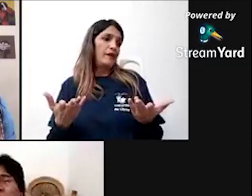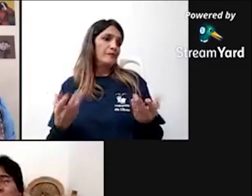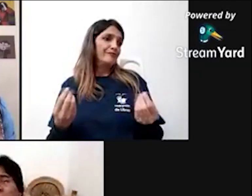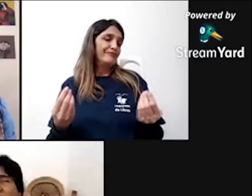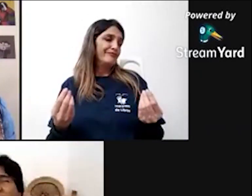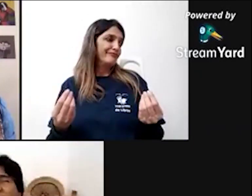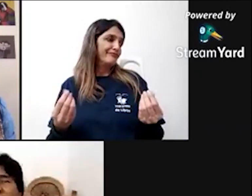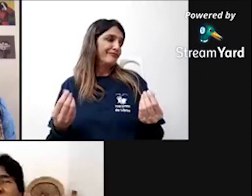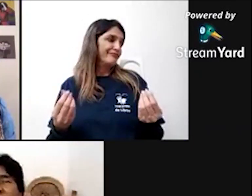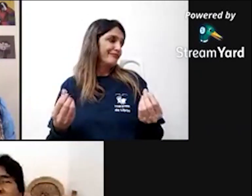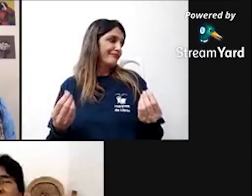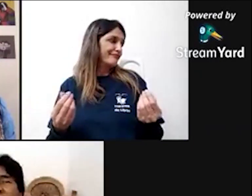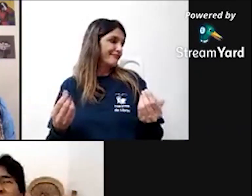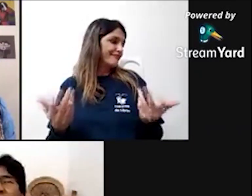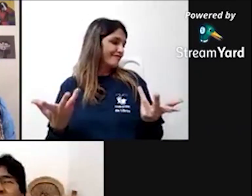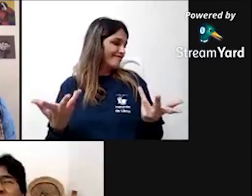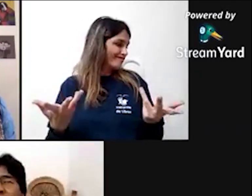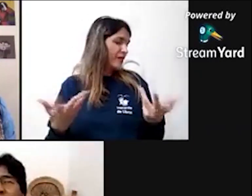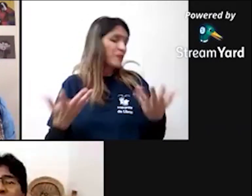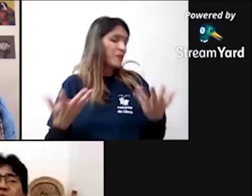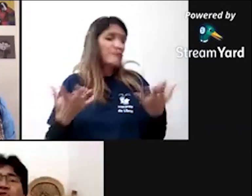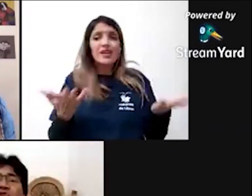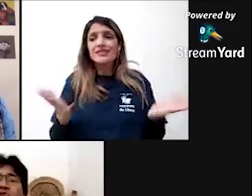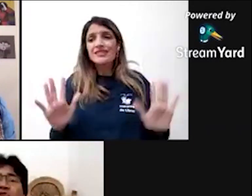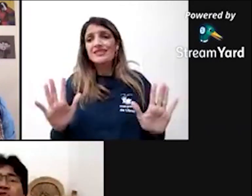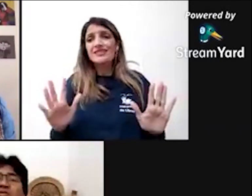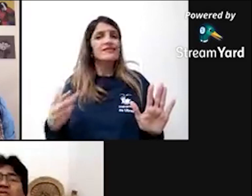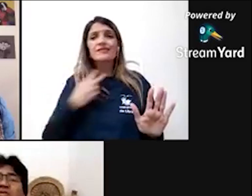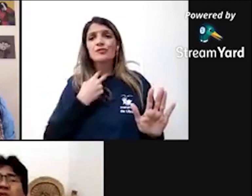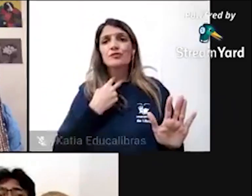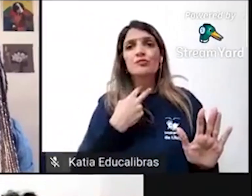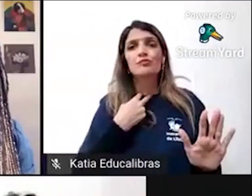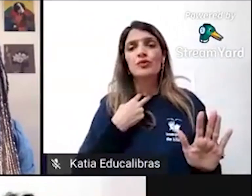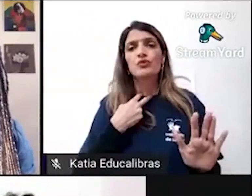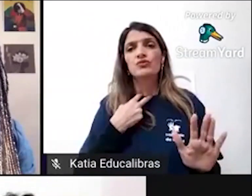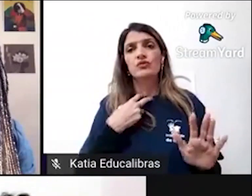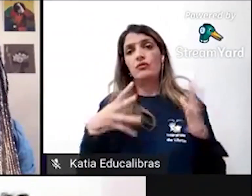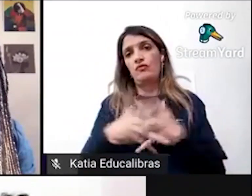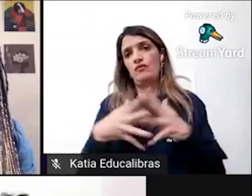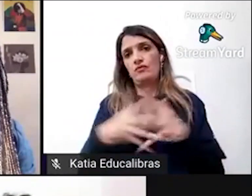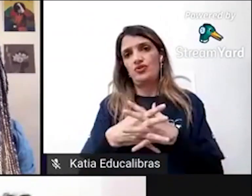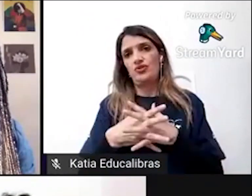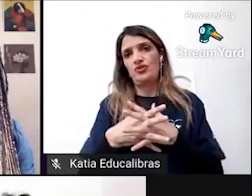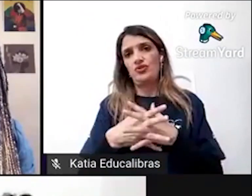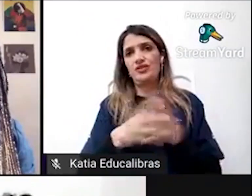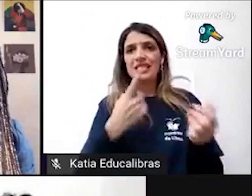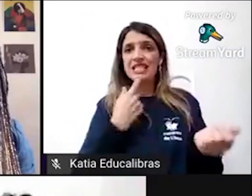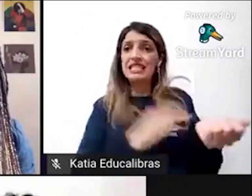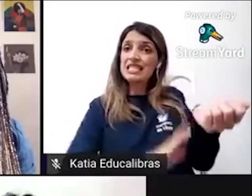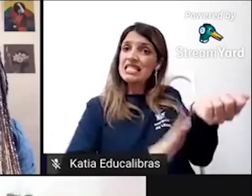qual foi a onda, mas não pode confundir. Indígena é aquele que tem sangue indígena,